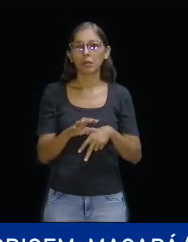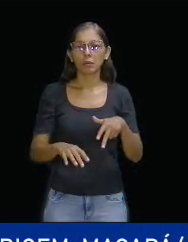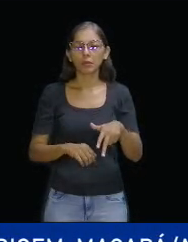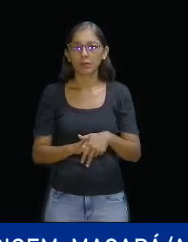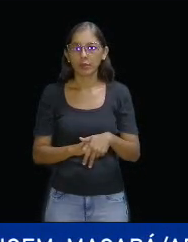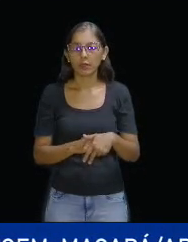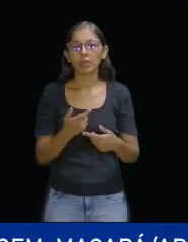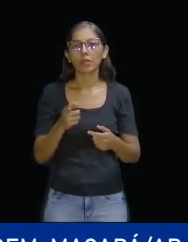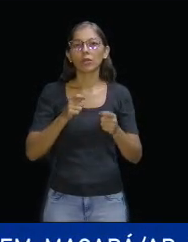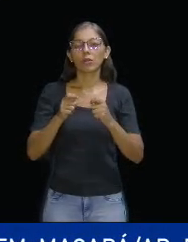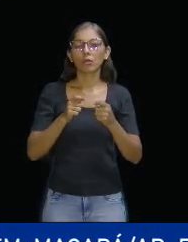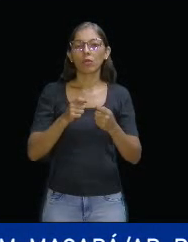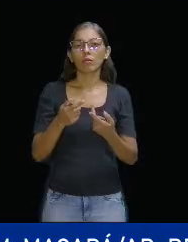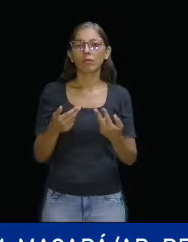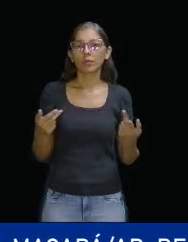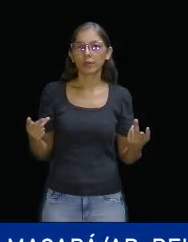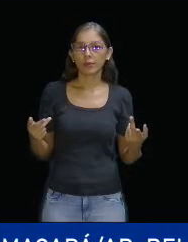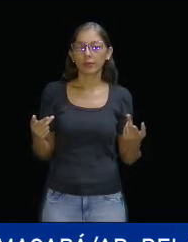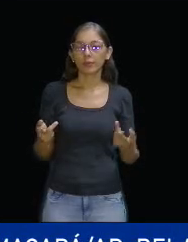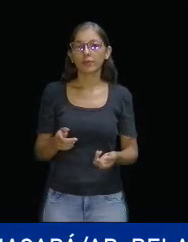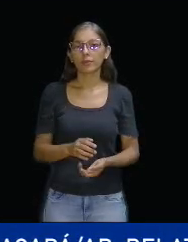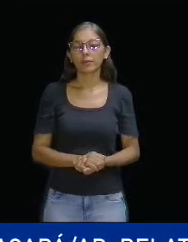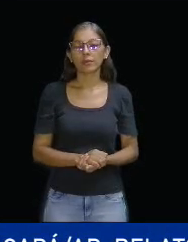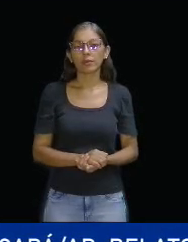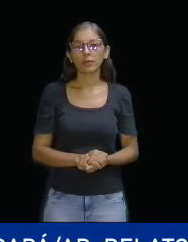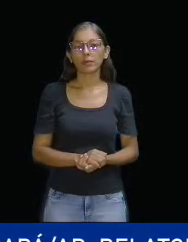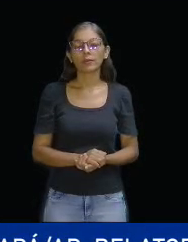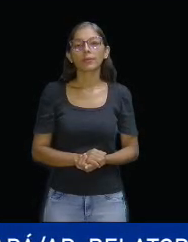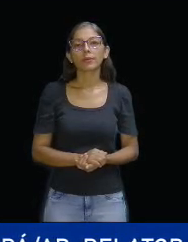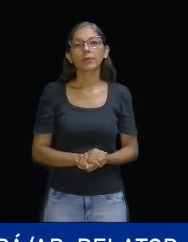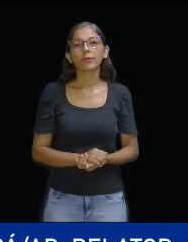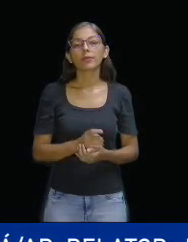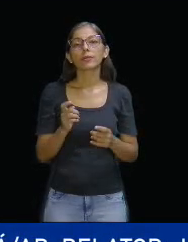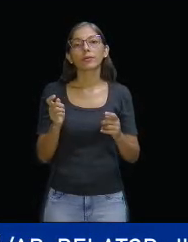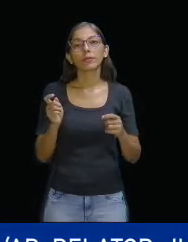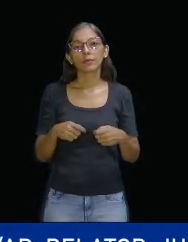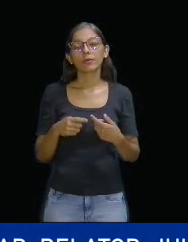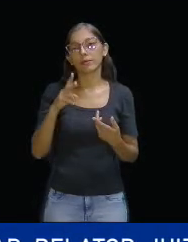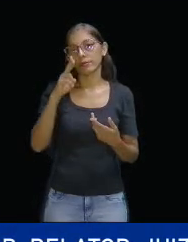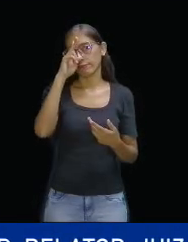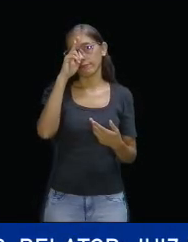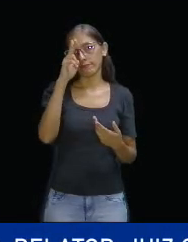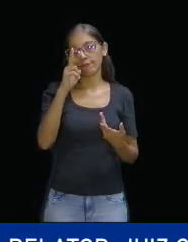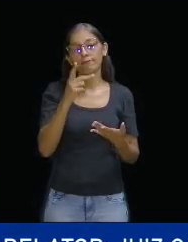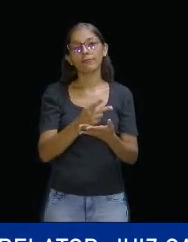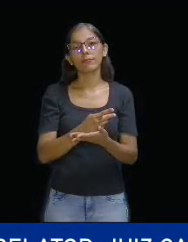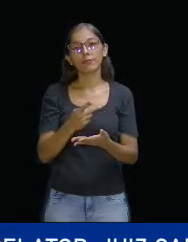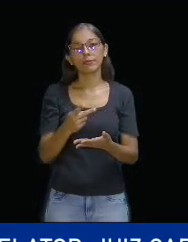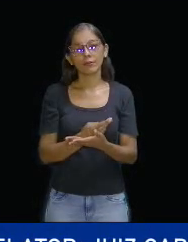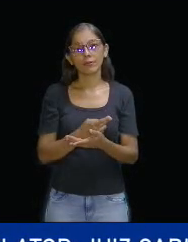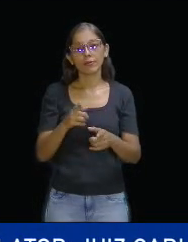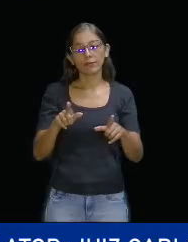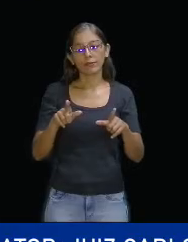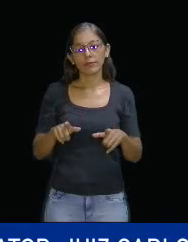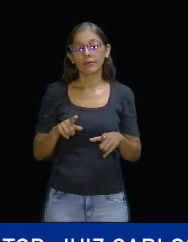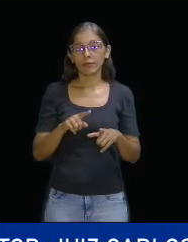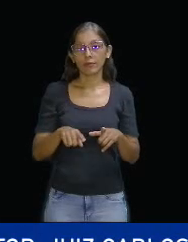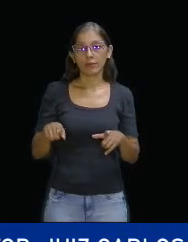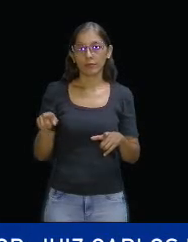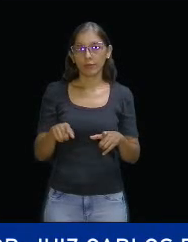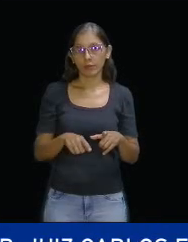infrações estas que ensejam as graves sanções de inelegibilidade e cassação do registro ou